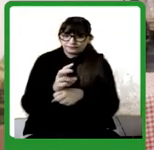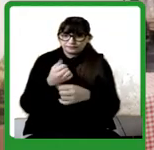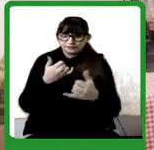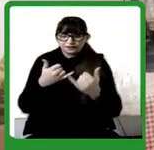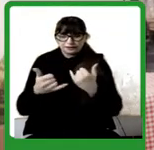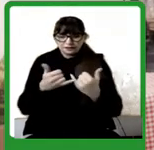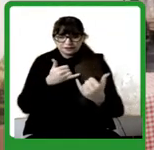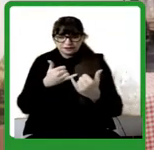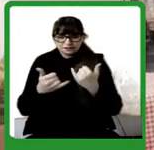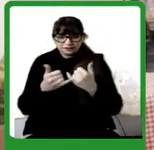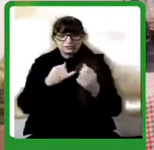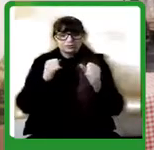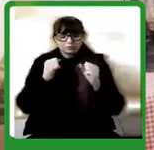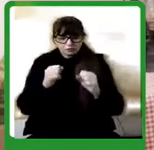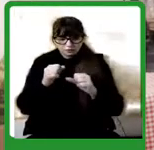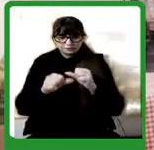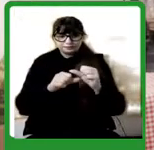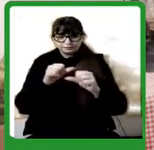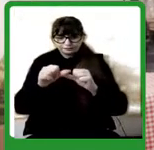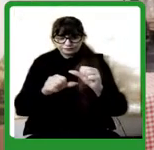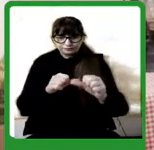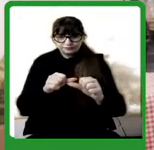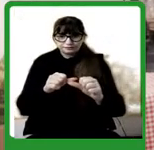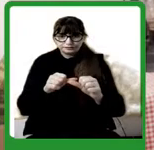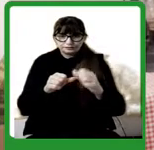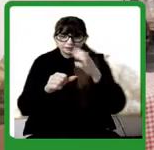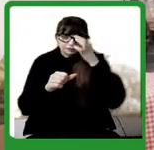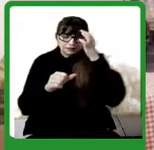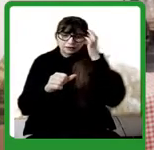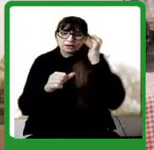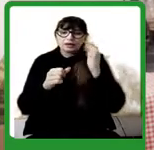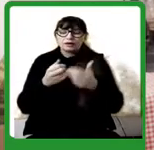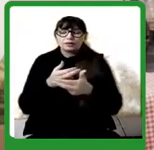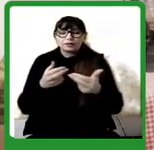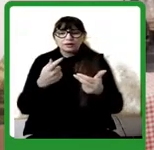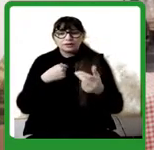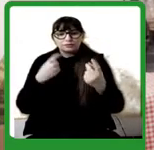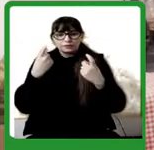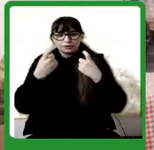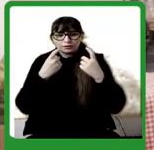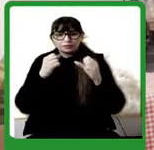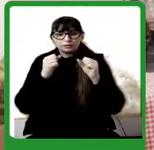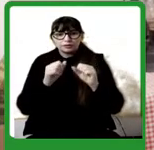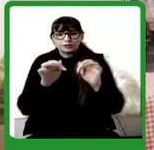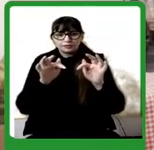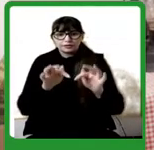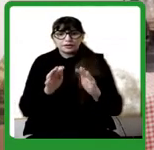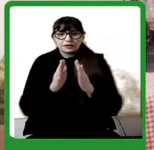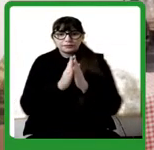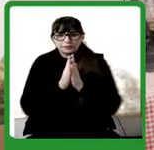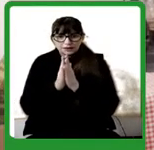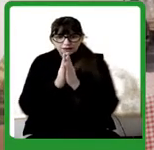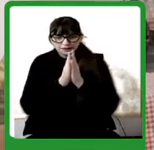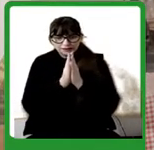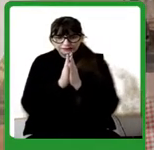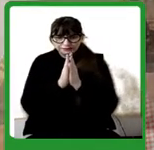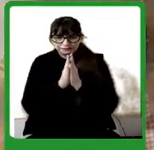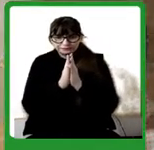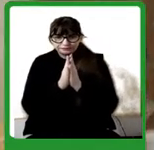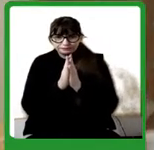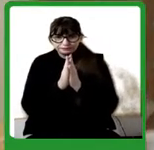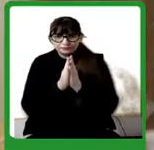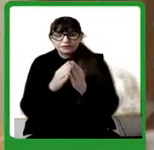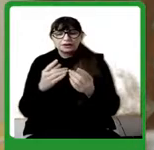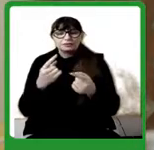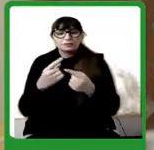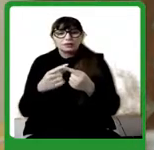nos comentários. Coisas que me preocupam que um dia podem acabar. Missa. Porque eu acho que vocês já perceberam que vai